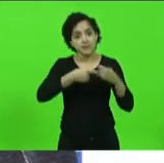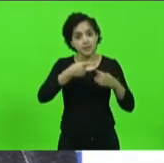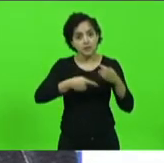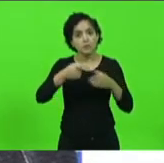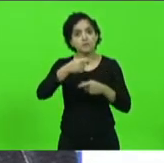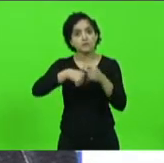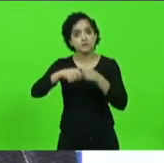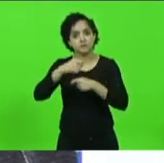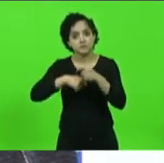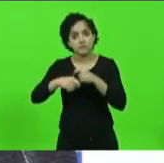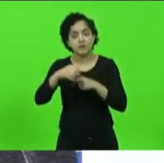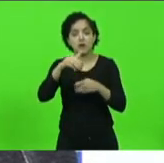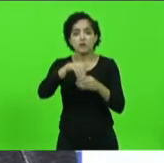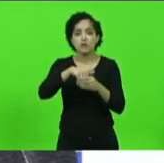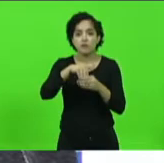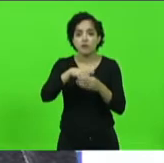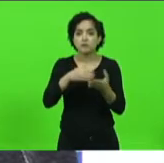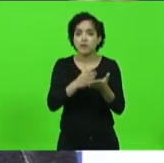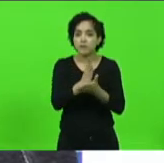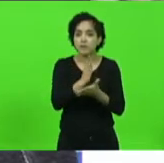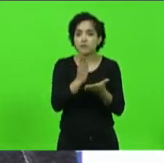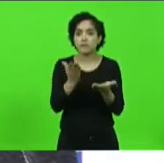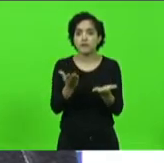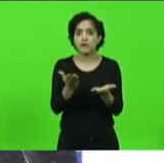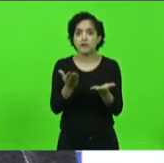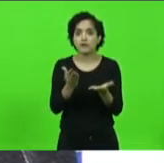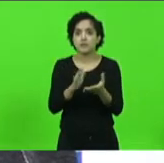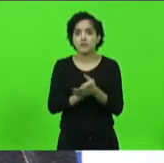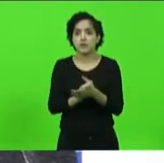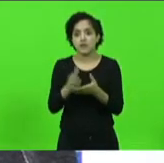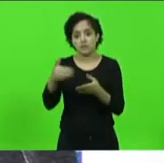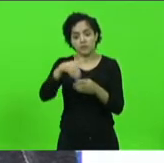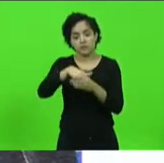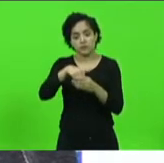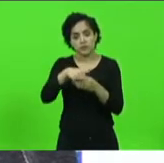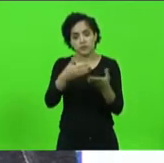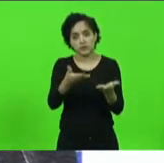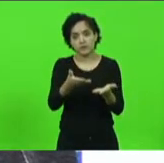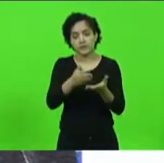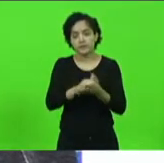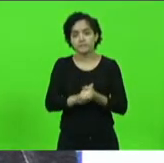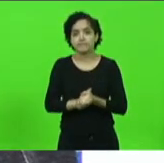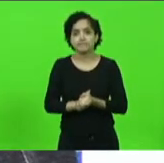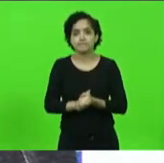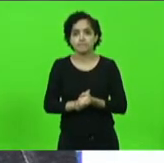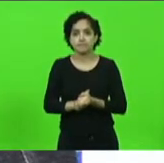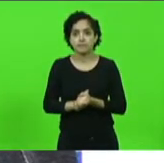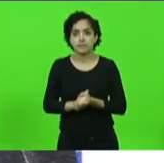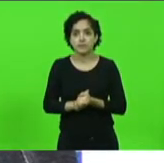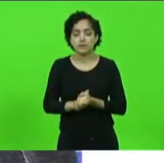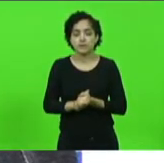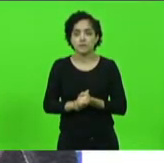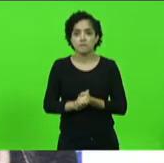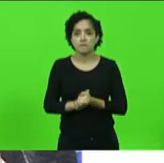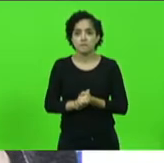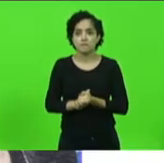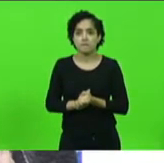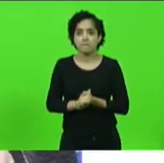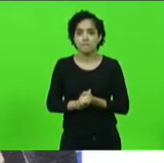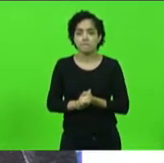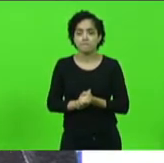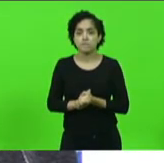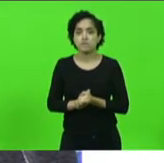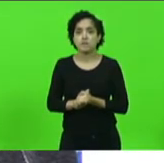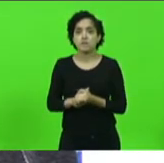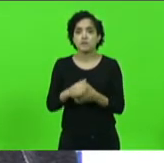na matéria para aprovar seu próprio salário. Só falta votar aqui em plenário para reajustar seu próprio salário.